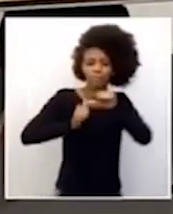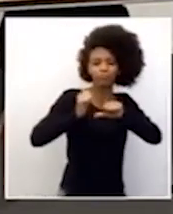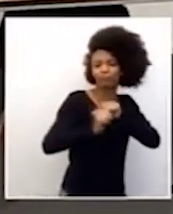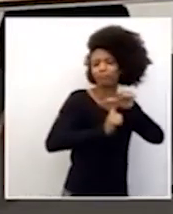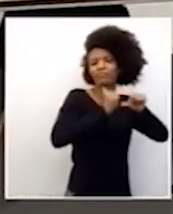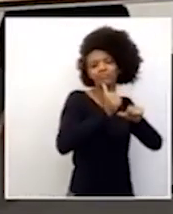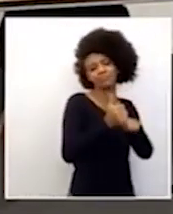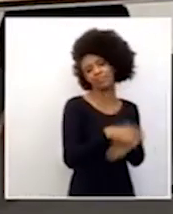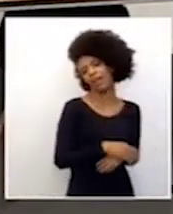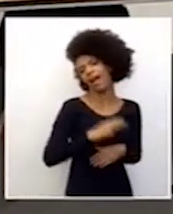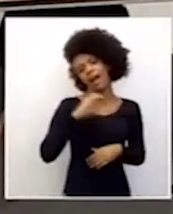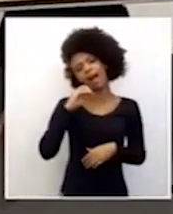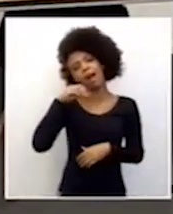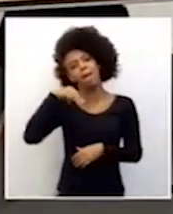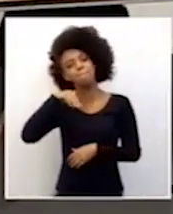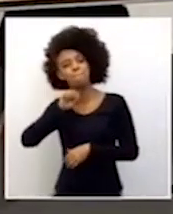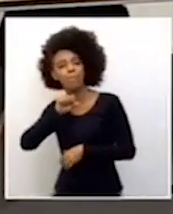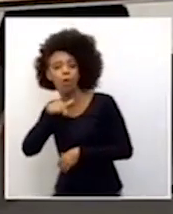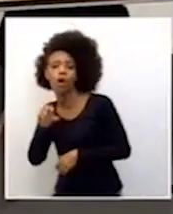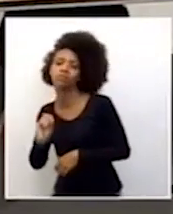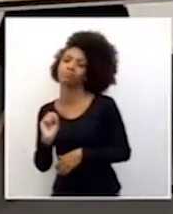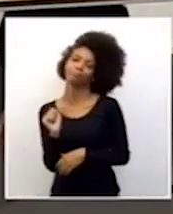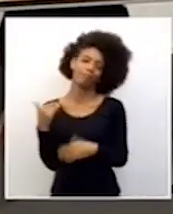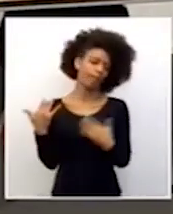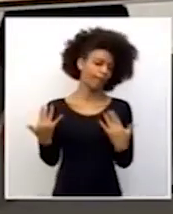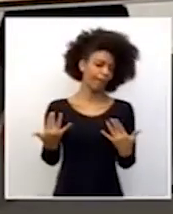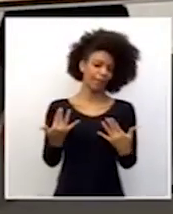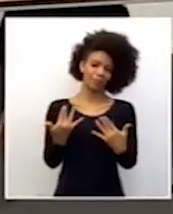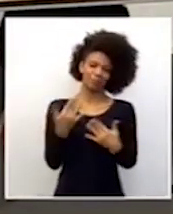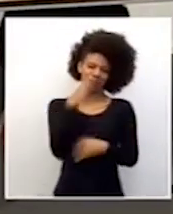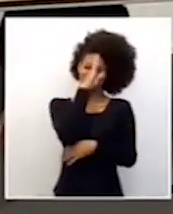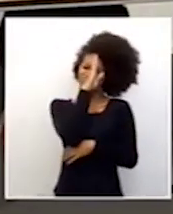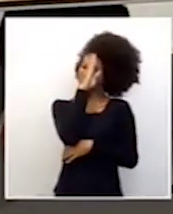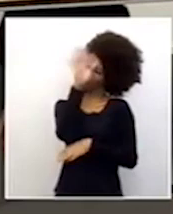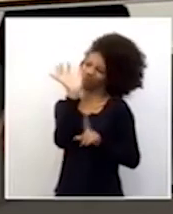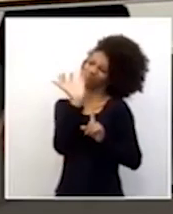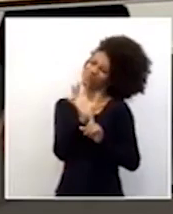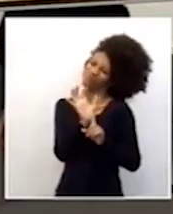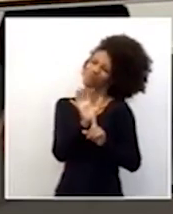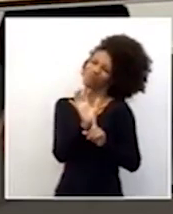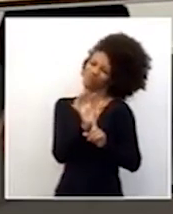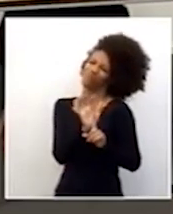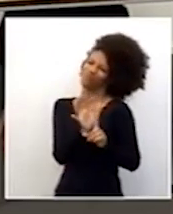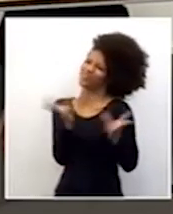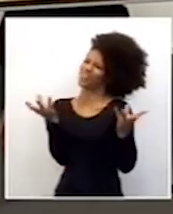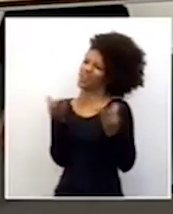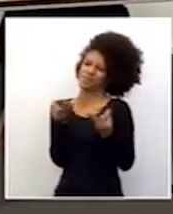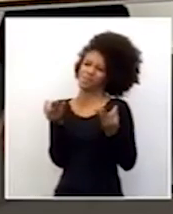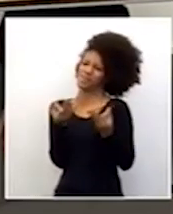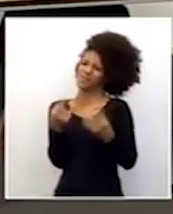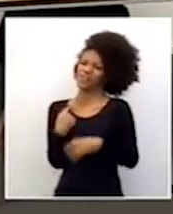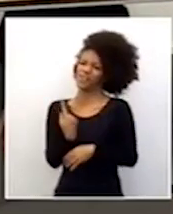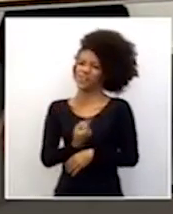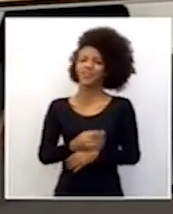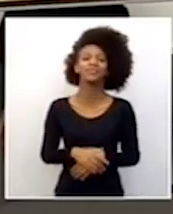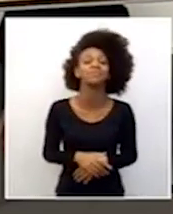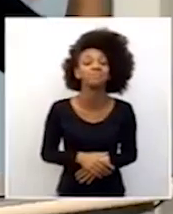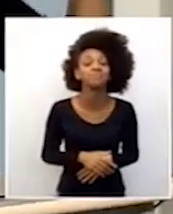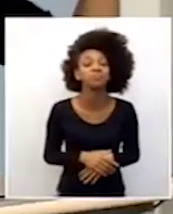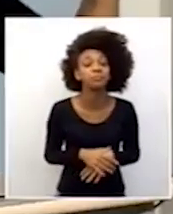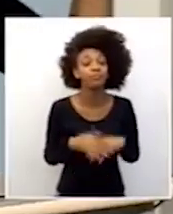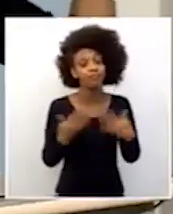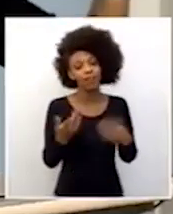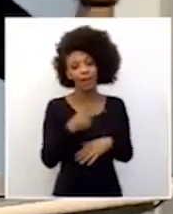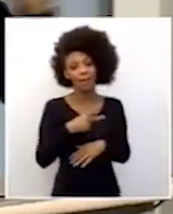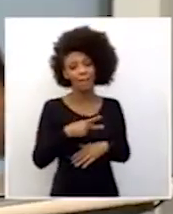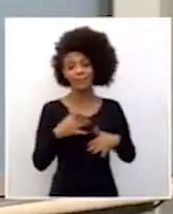Muda-se. Camões, gente, olha, vocês estão eles estão referências hoje, hein? Nossa, estamos espetaculares, cheio de referência. Sim, estamos. Professor